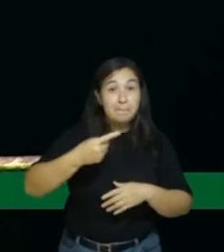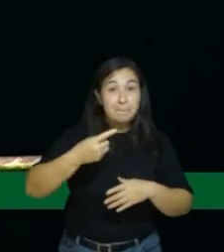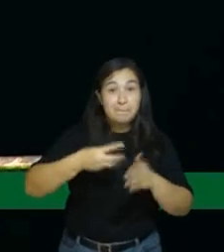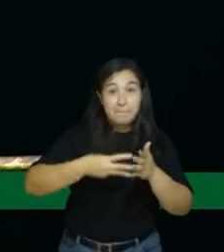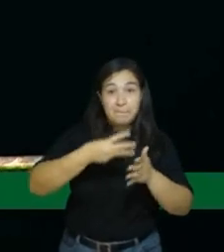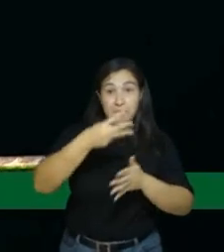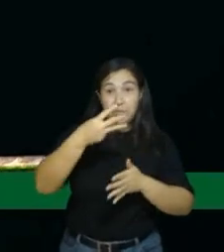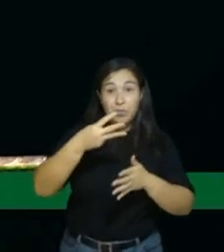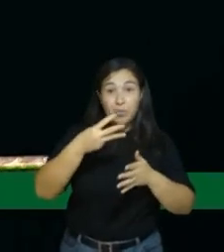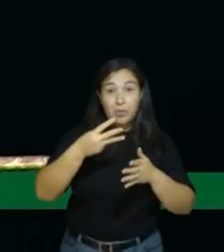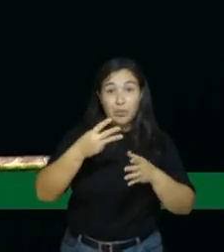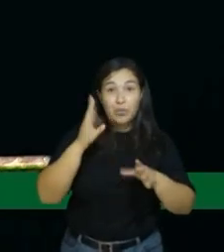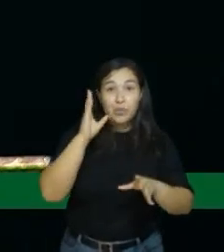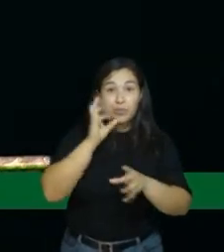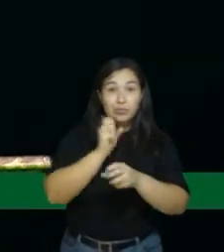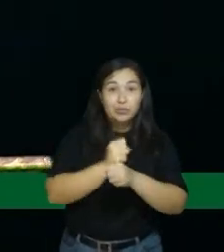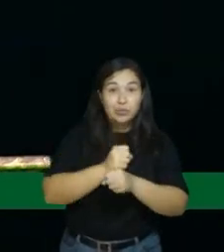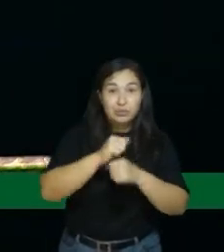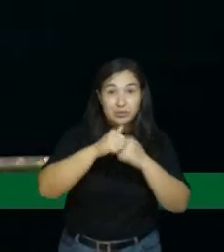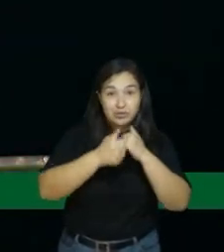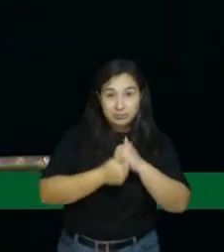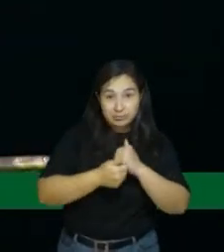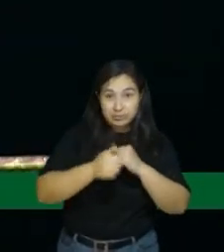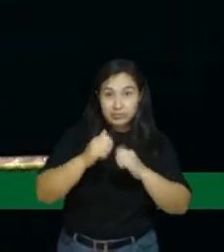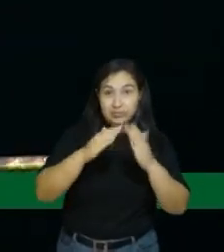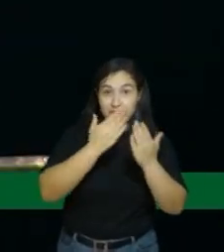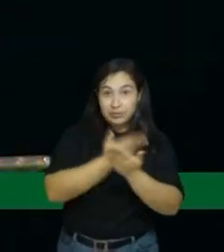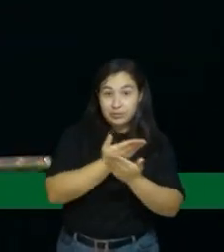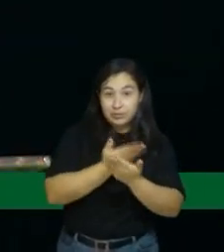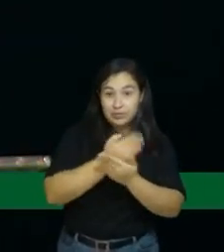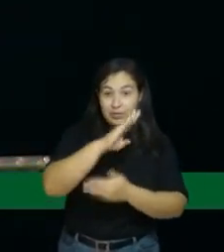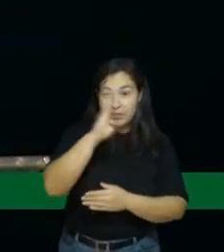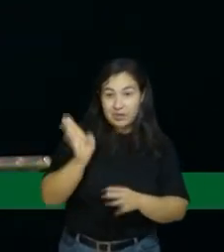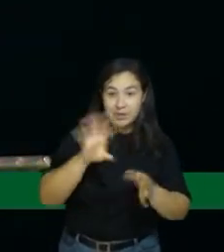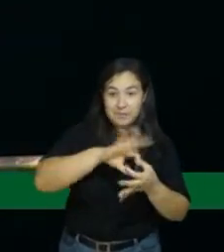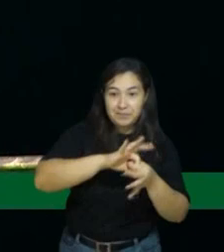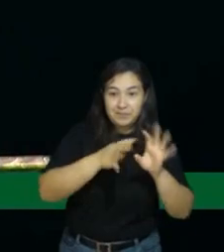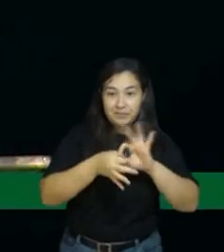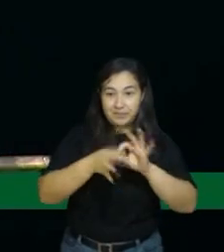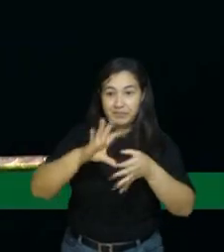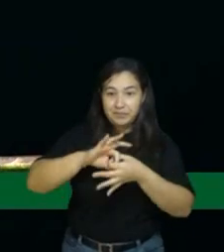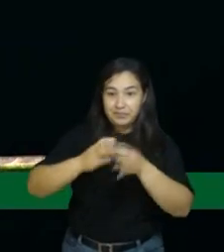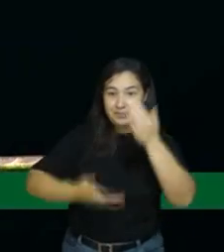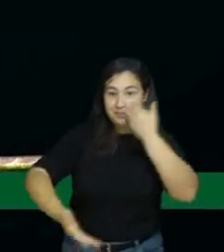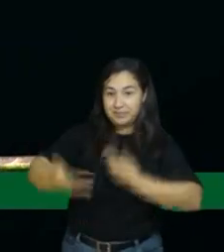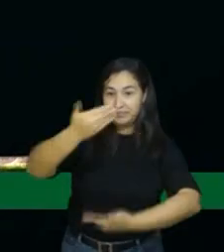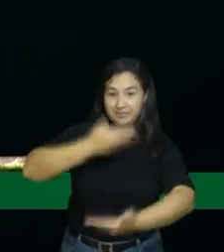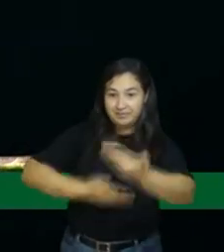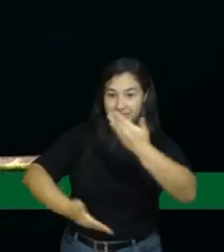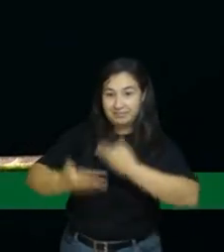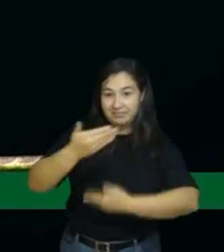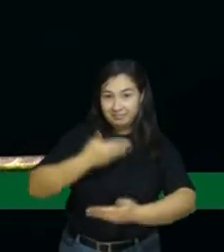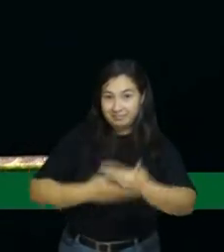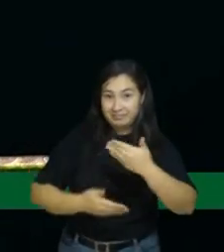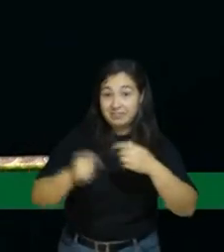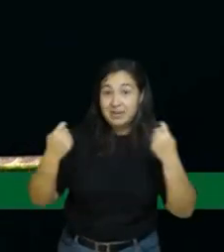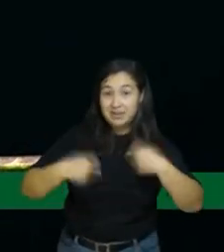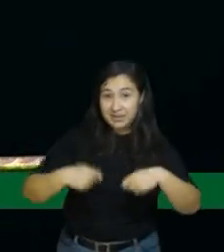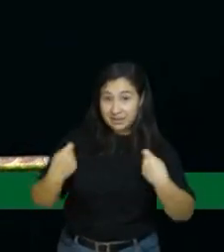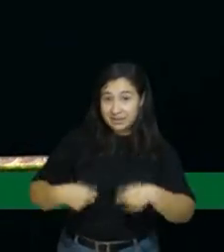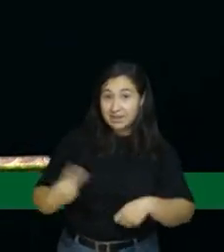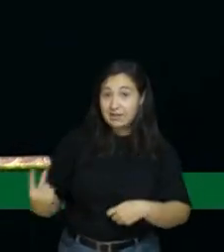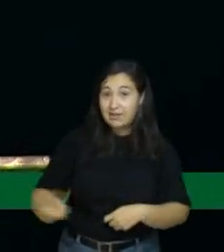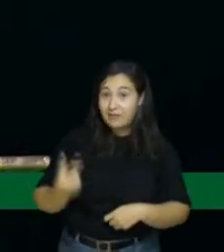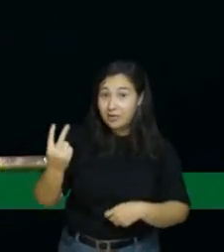paralimpíadas escolares brasileiras E isso nós temos que levar em consideração nós temos que valorizar esses professores de Santa